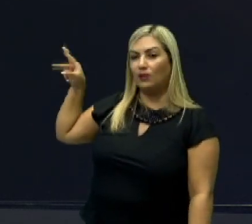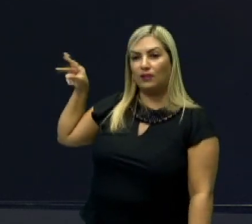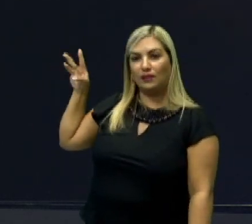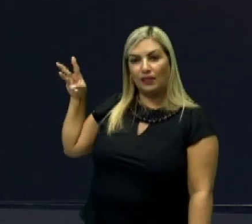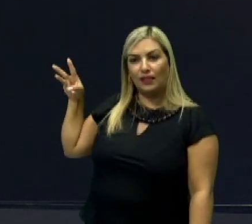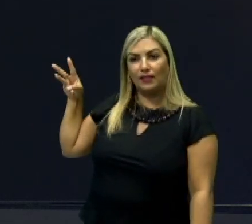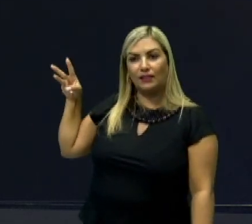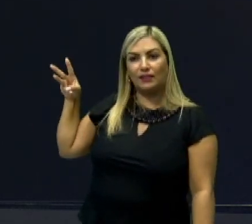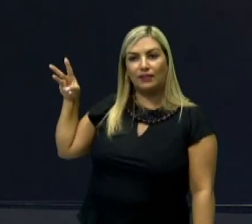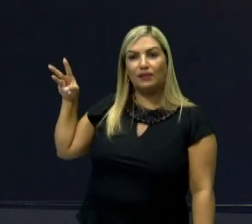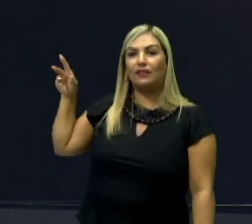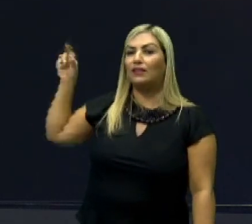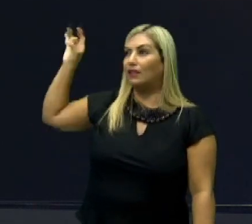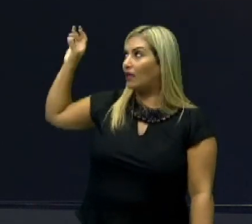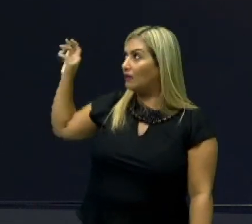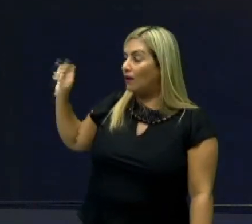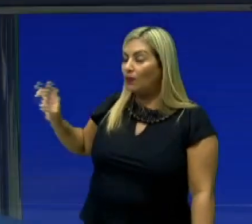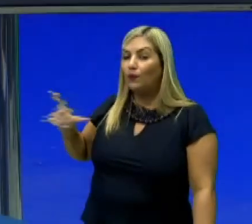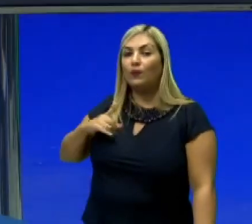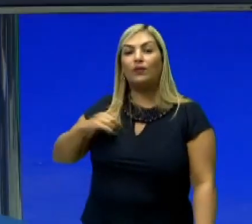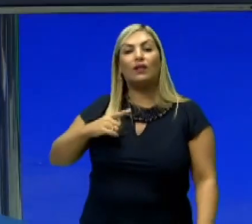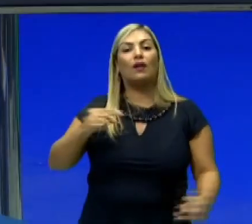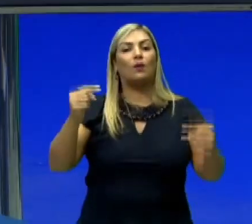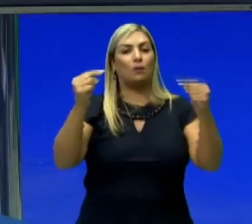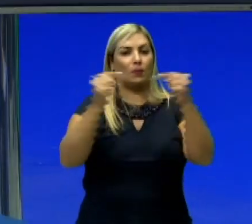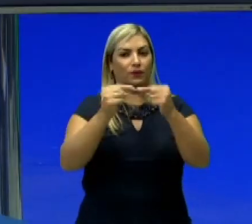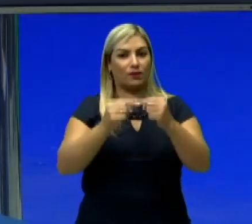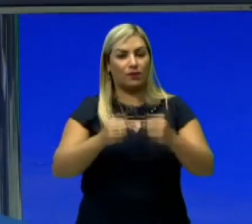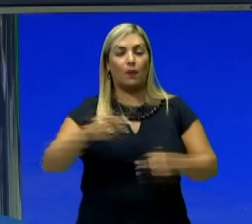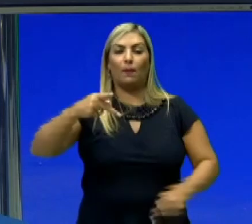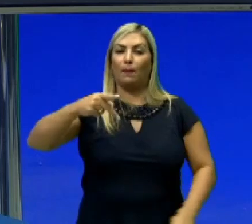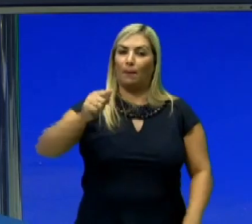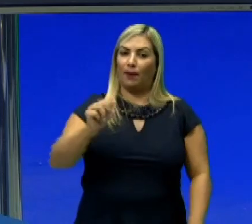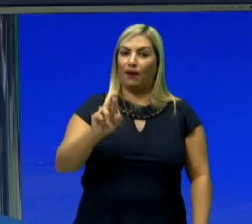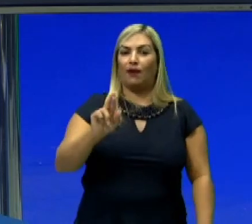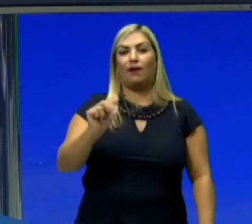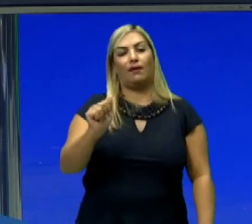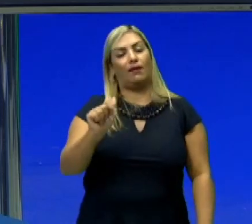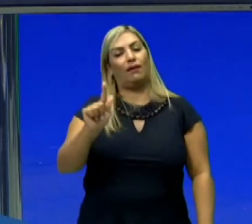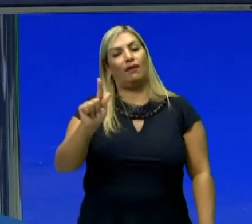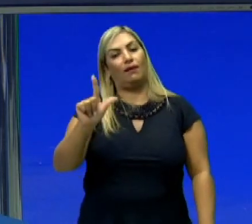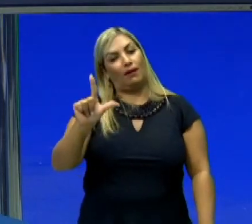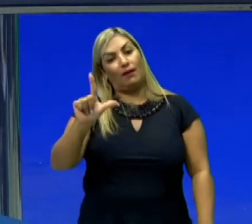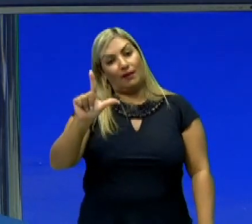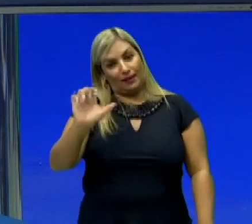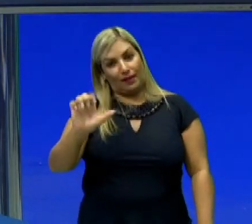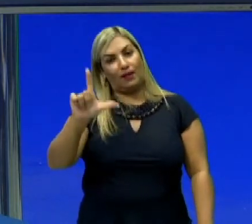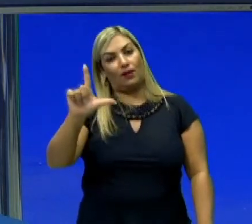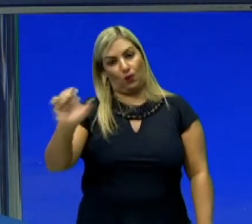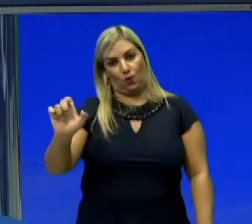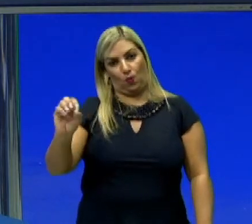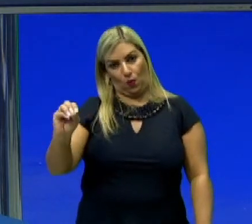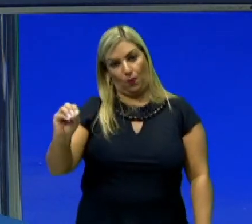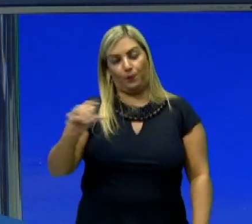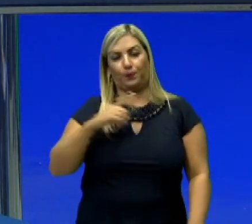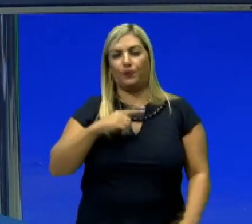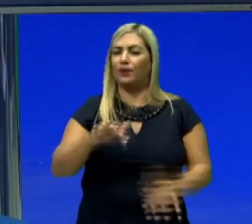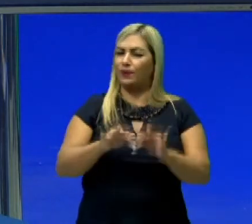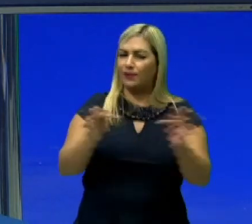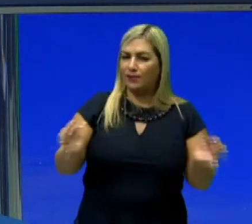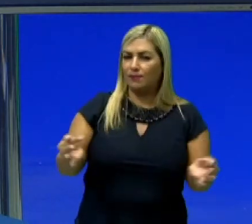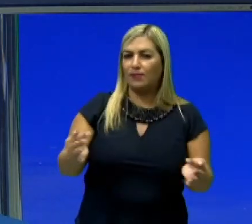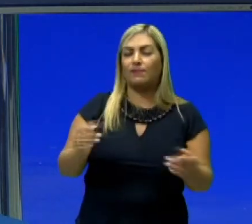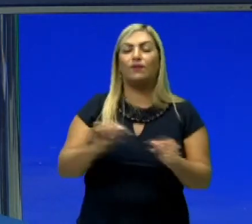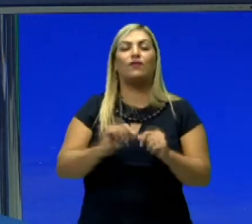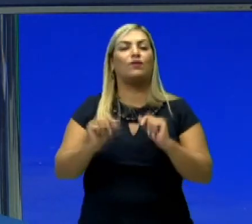3, ela está passando em uma associação em paralelo. E aí, o que eu faço para resolver, então, Fontenelle? Simples. Olha só.